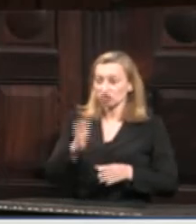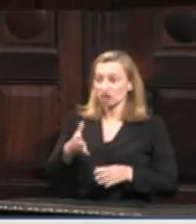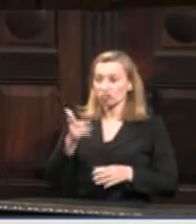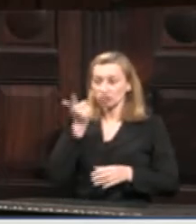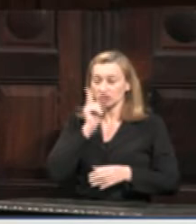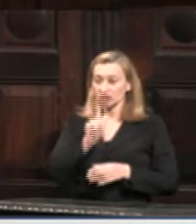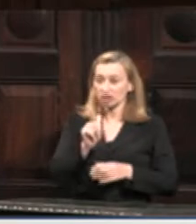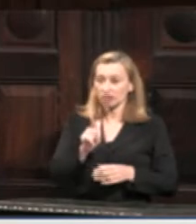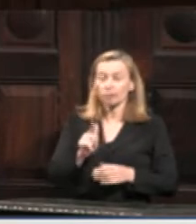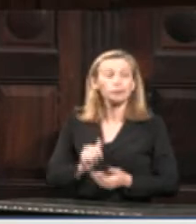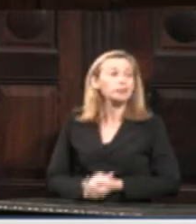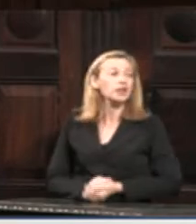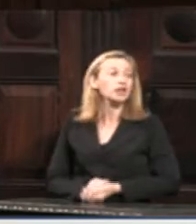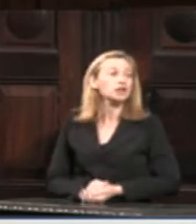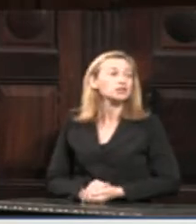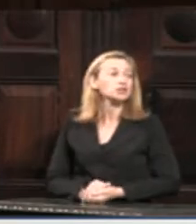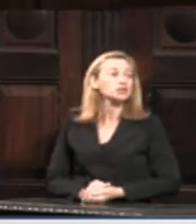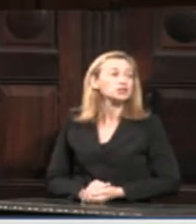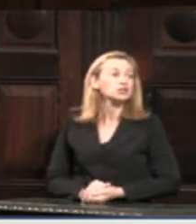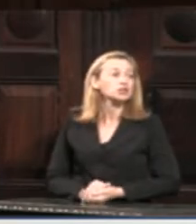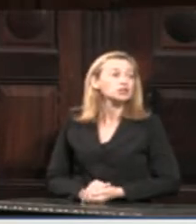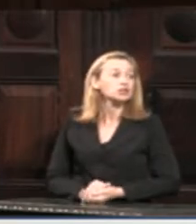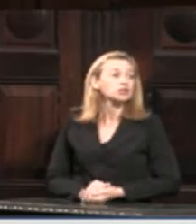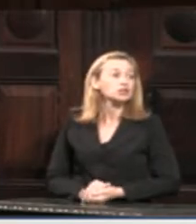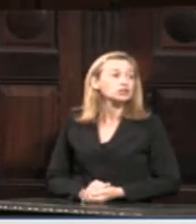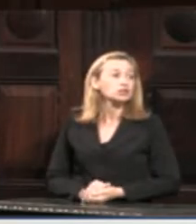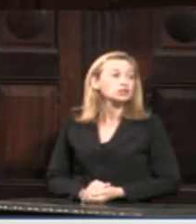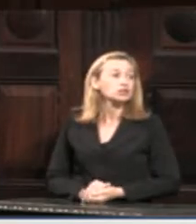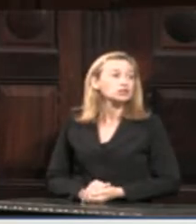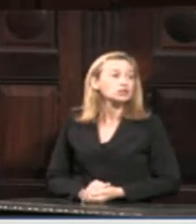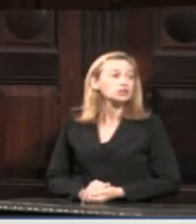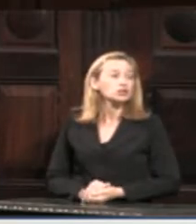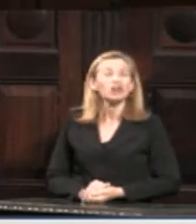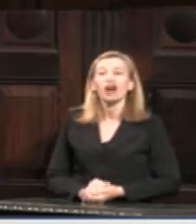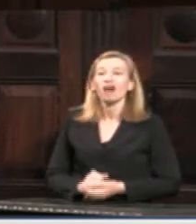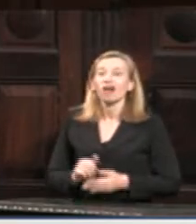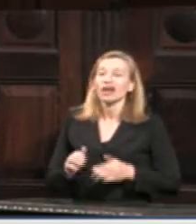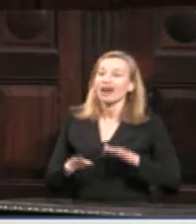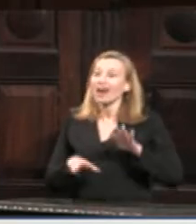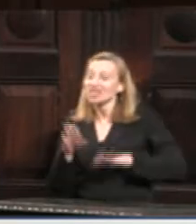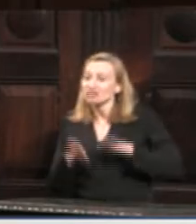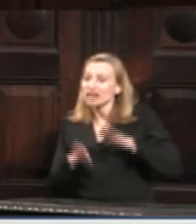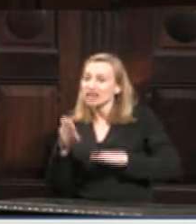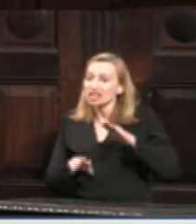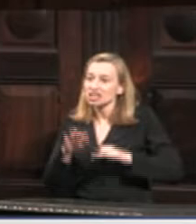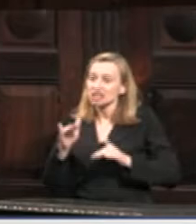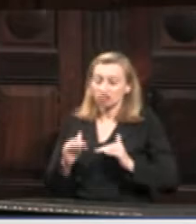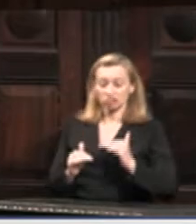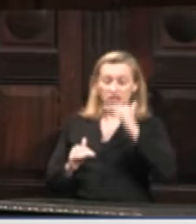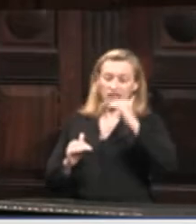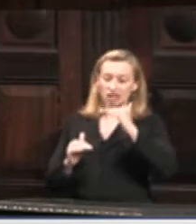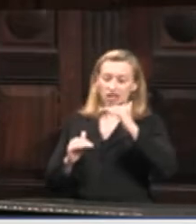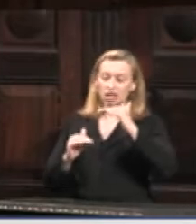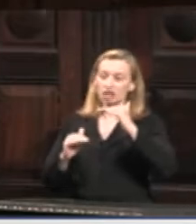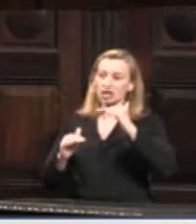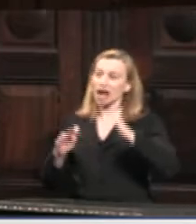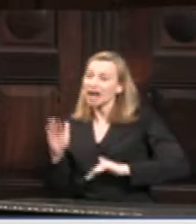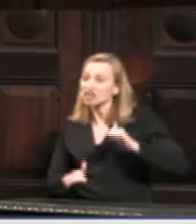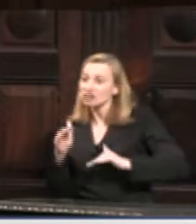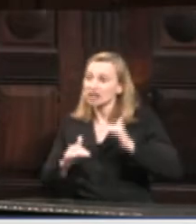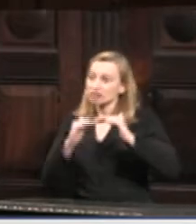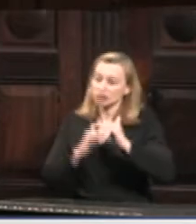gigante. Uma hora você está no topo, outra hora no meio, outra hora